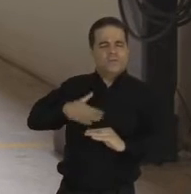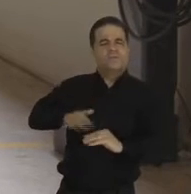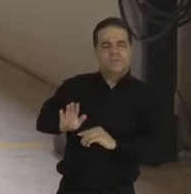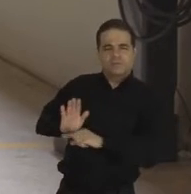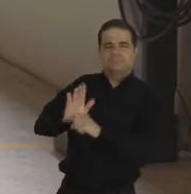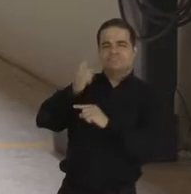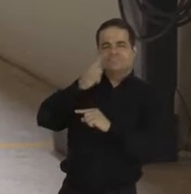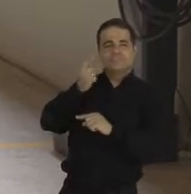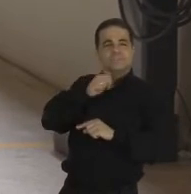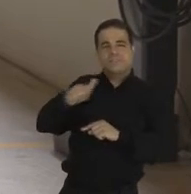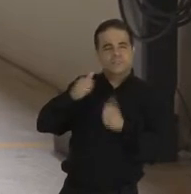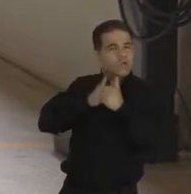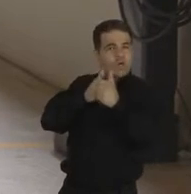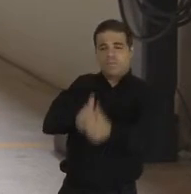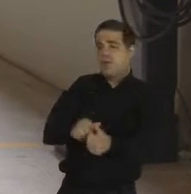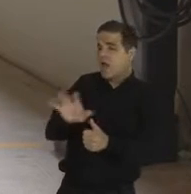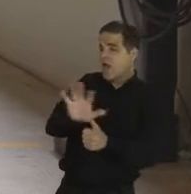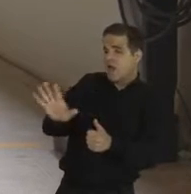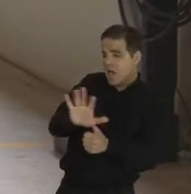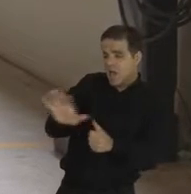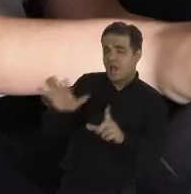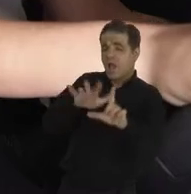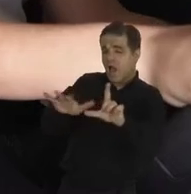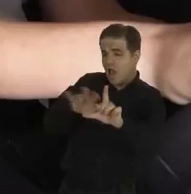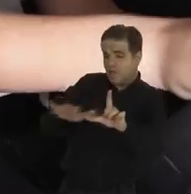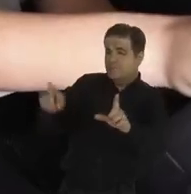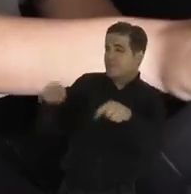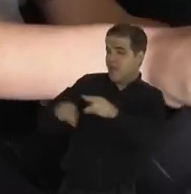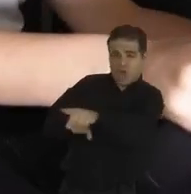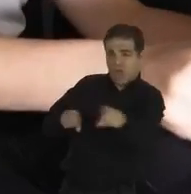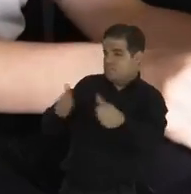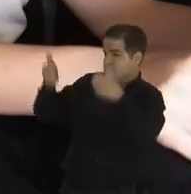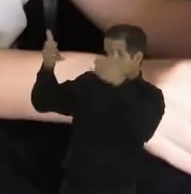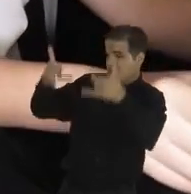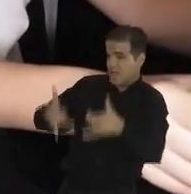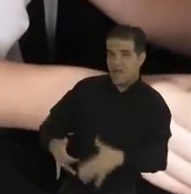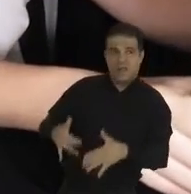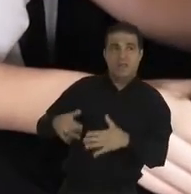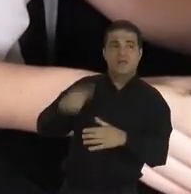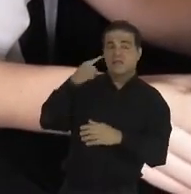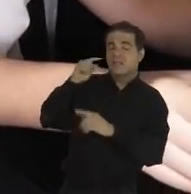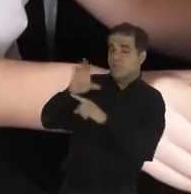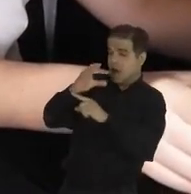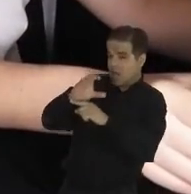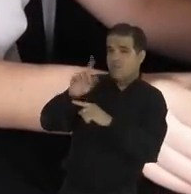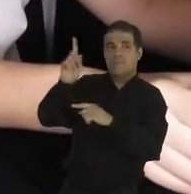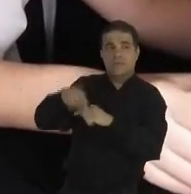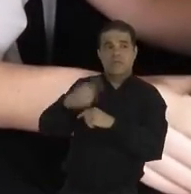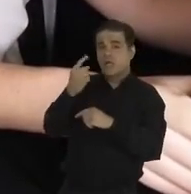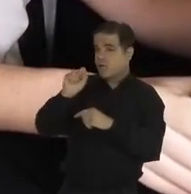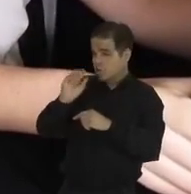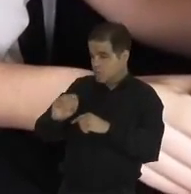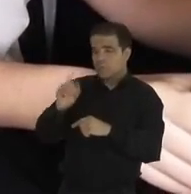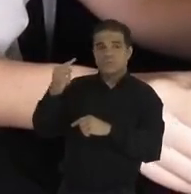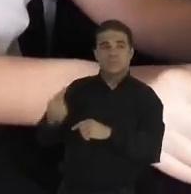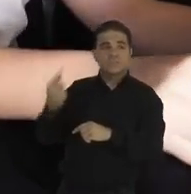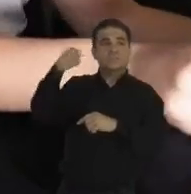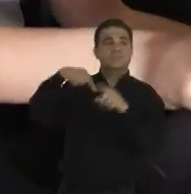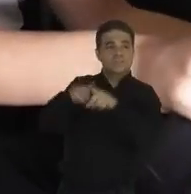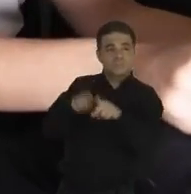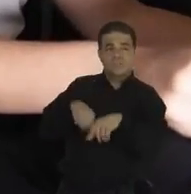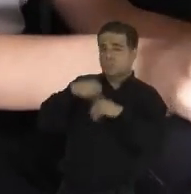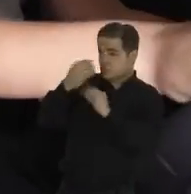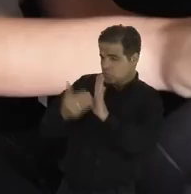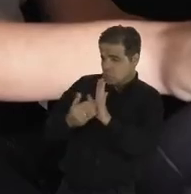tranquila pai só a gente acompanhar aqui pela central multimídia esse ver como é que fala com uma câmera 180 graus algum sensor de traseiros